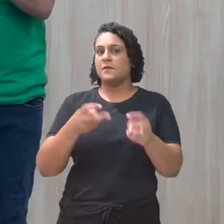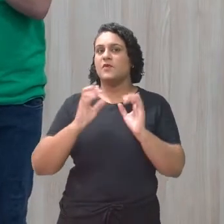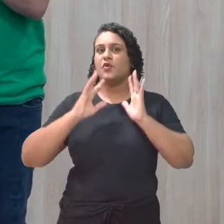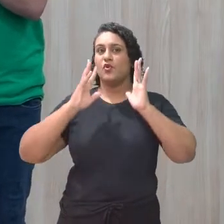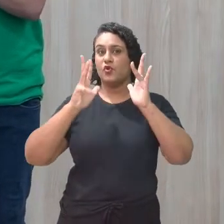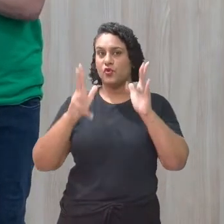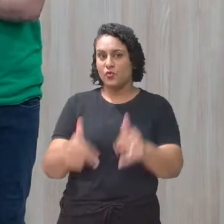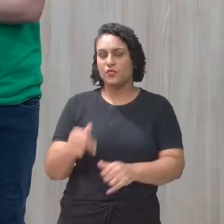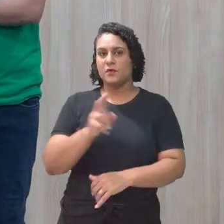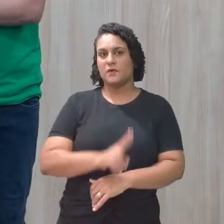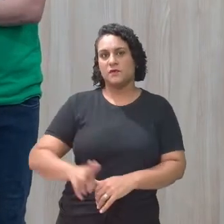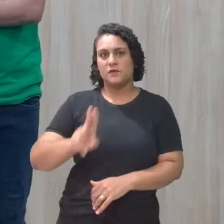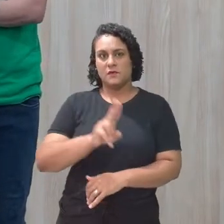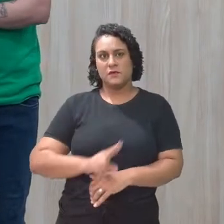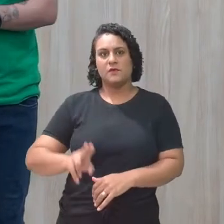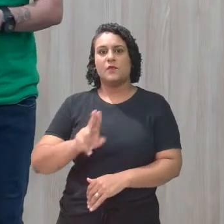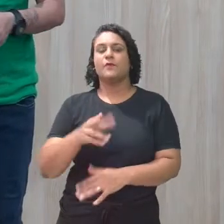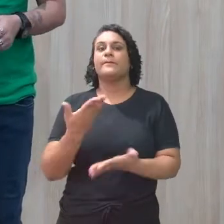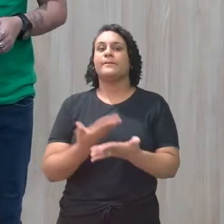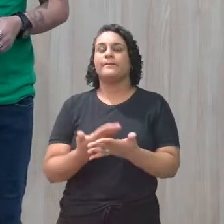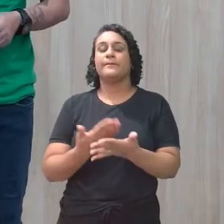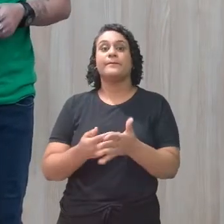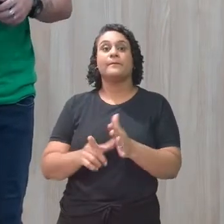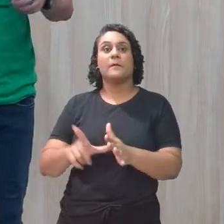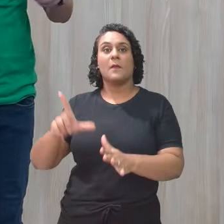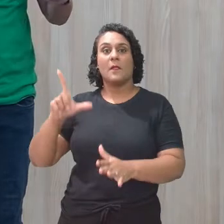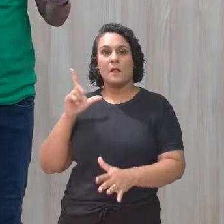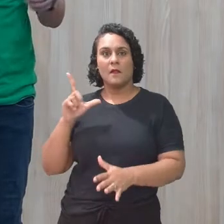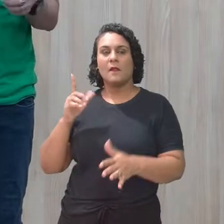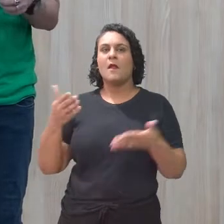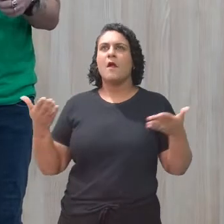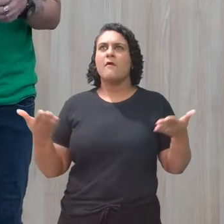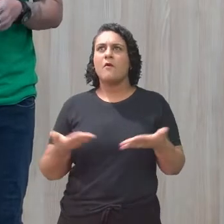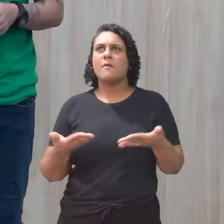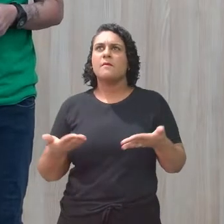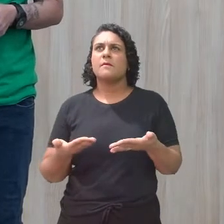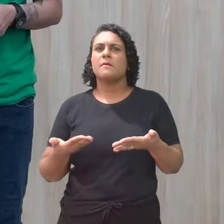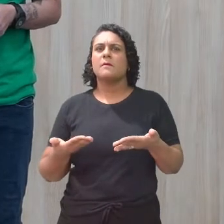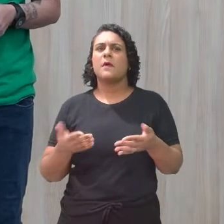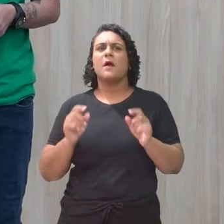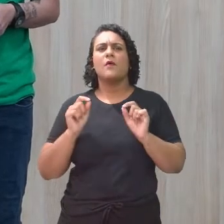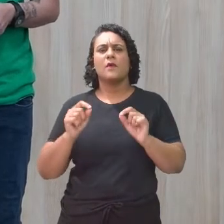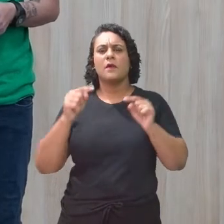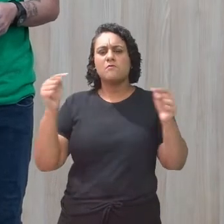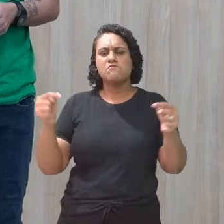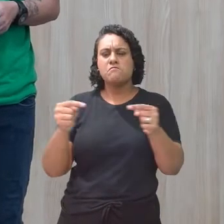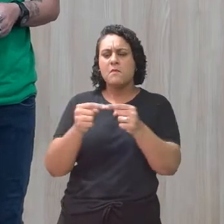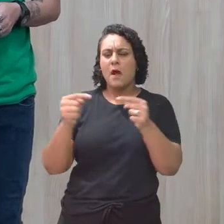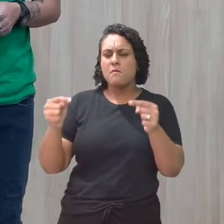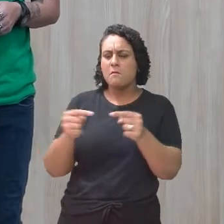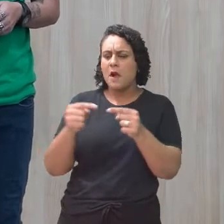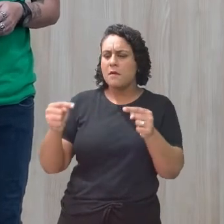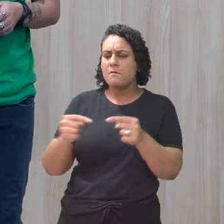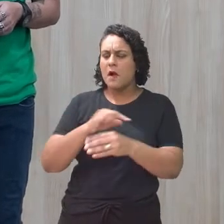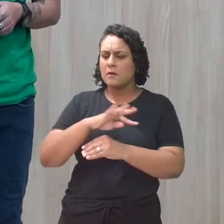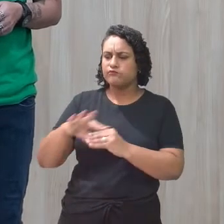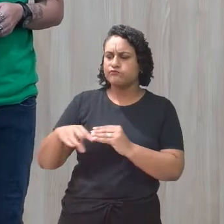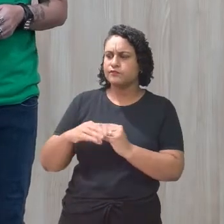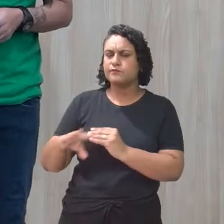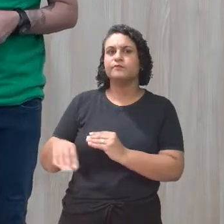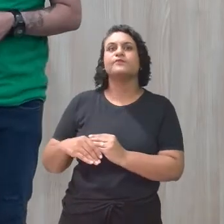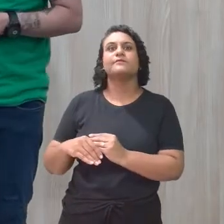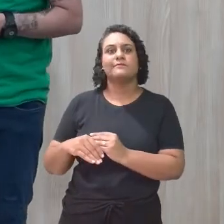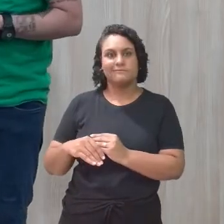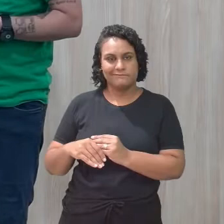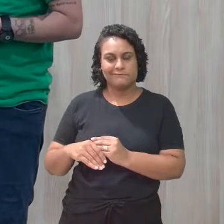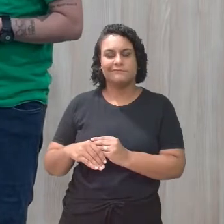que a gente utilizou nas últimas aulas, a gente vai começar a juntar tudo isso para montar essa e a próxima aula, né? Ou